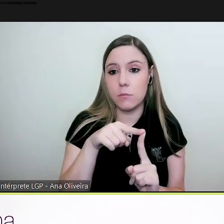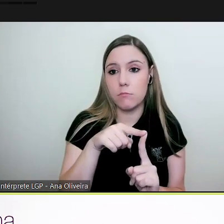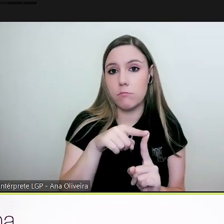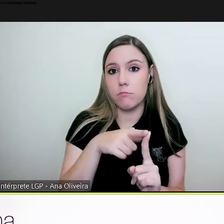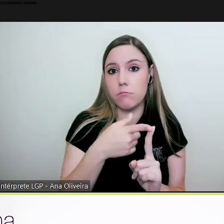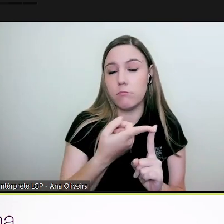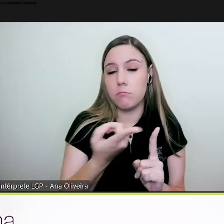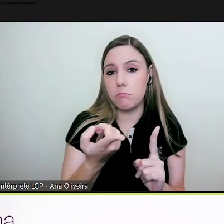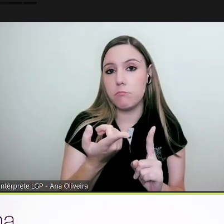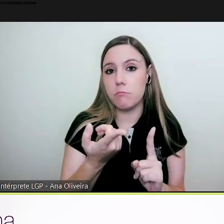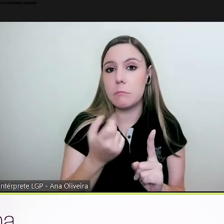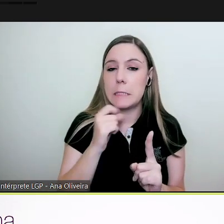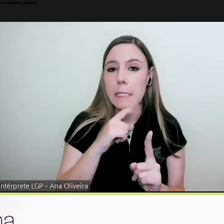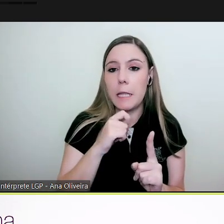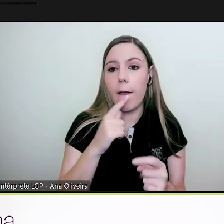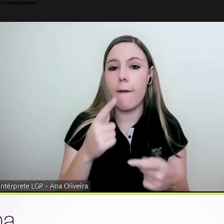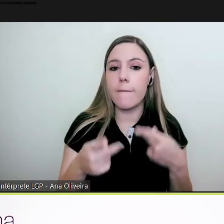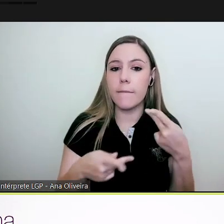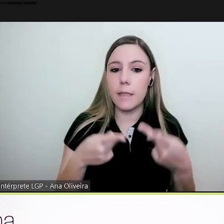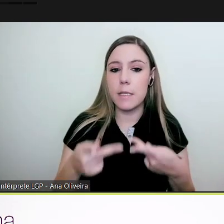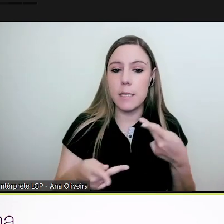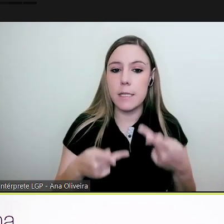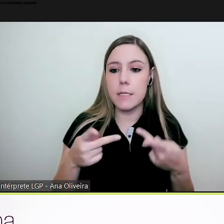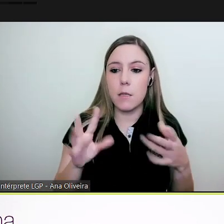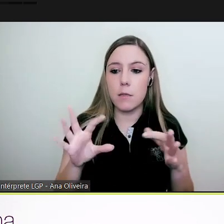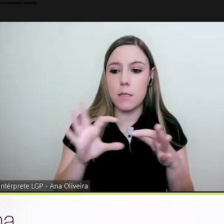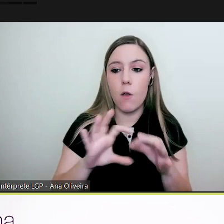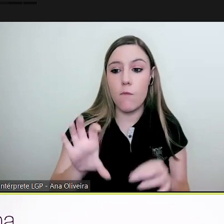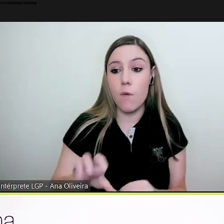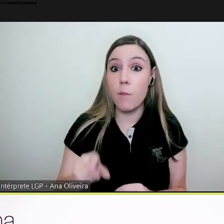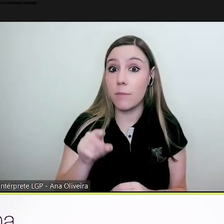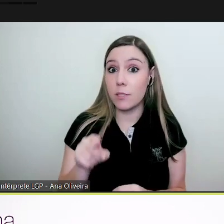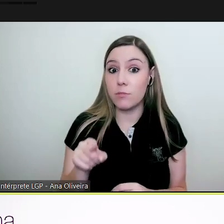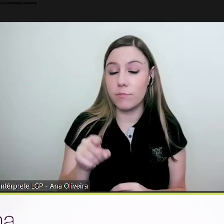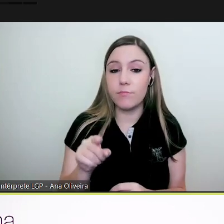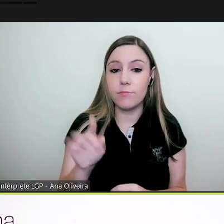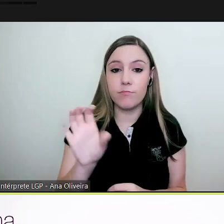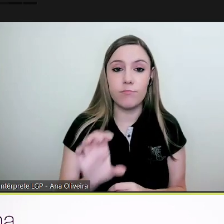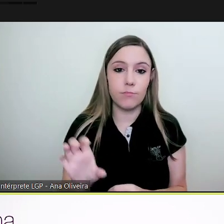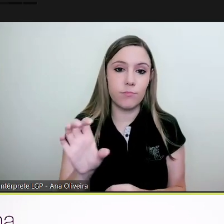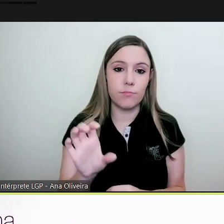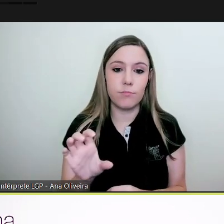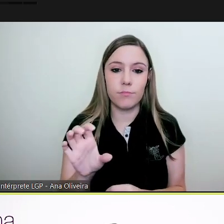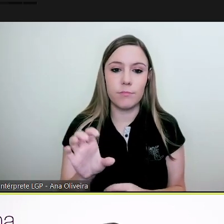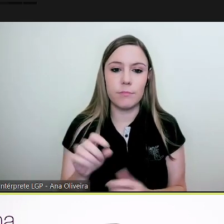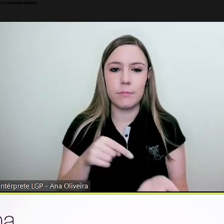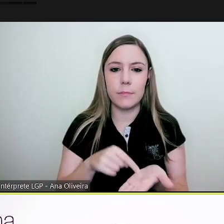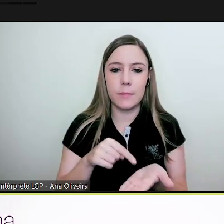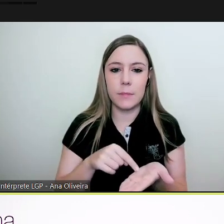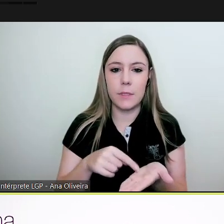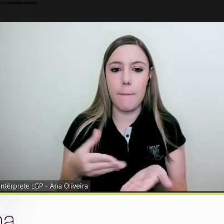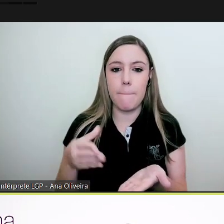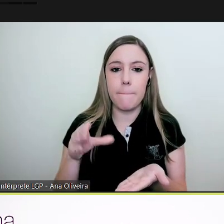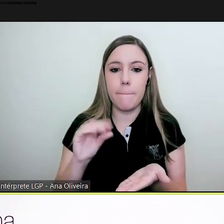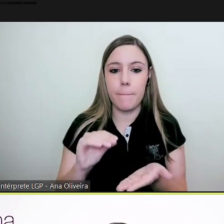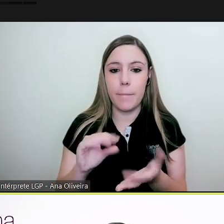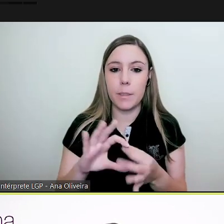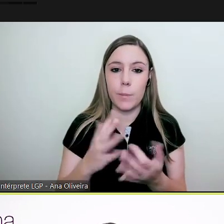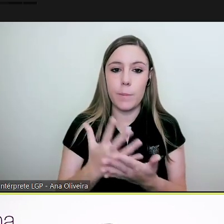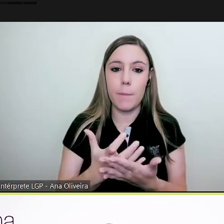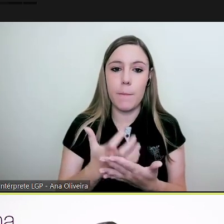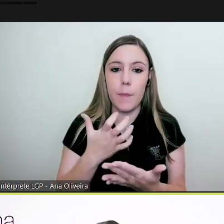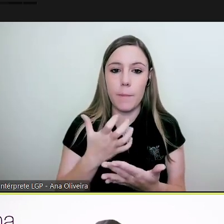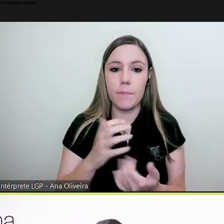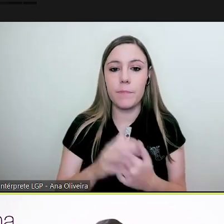fazer uma avaliação, e uma avaliação desta natureza, na sua forma mais exigente, que é impacto.